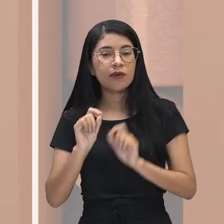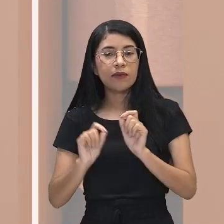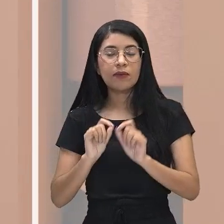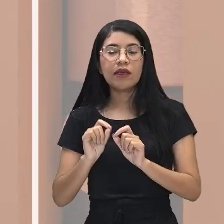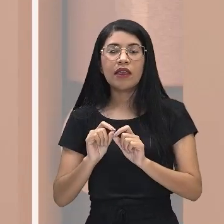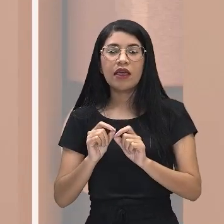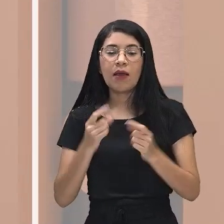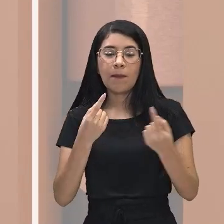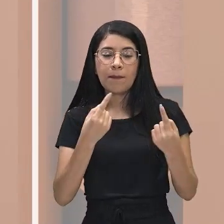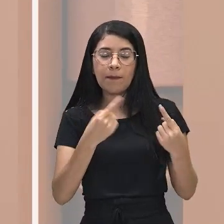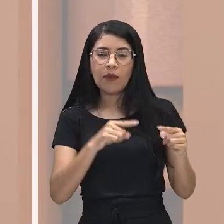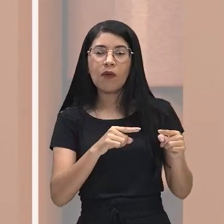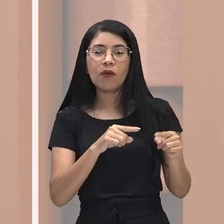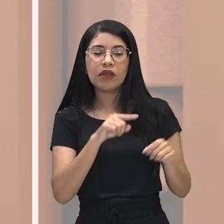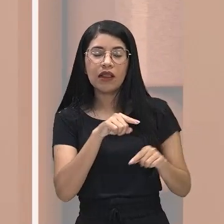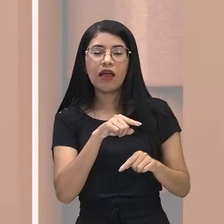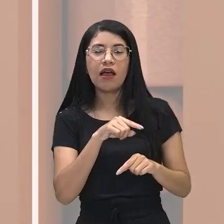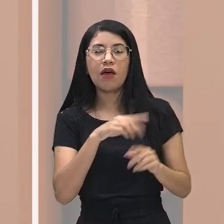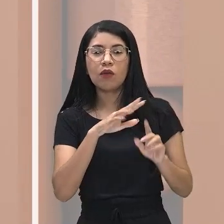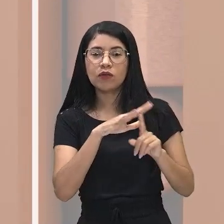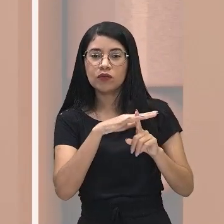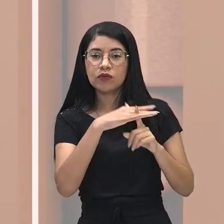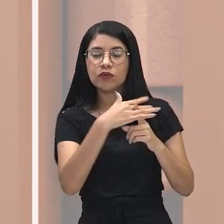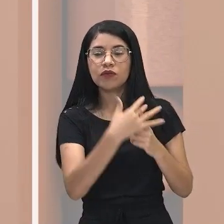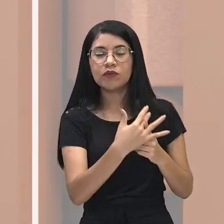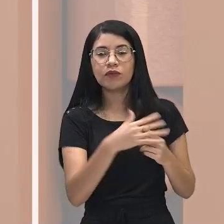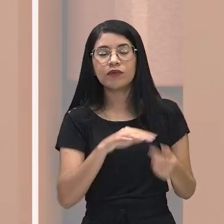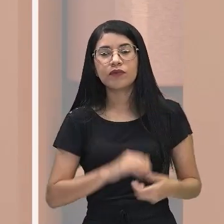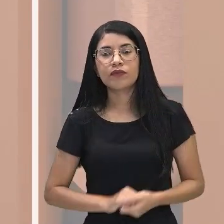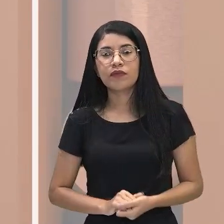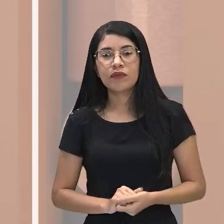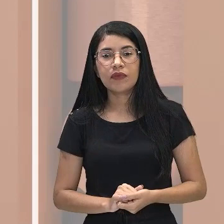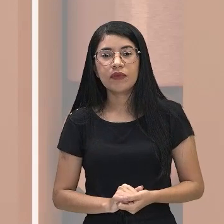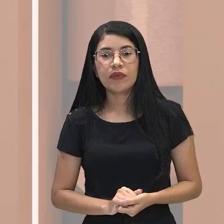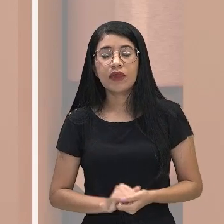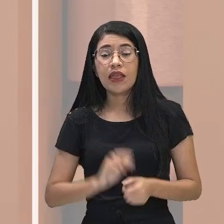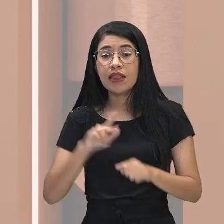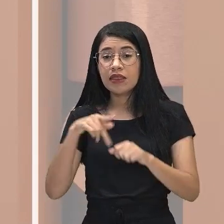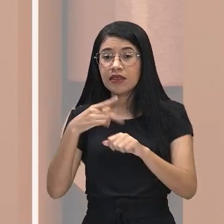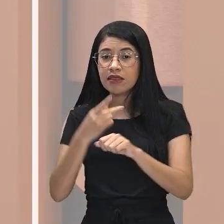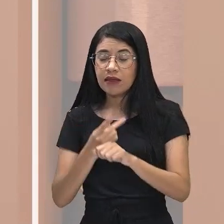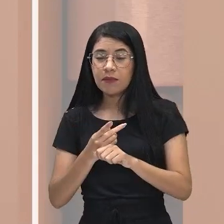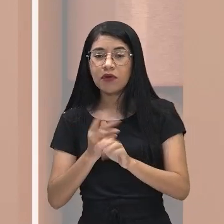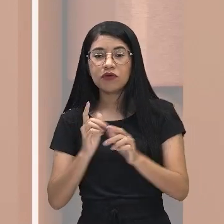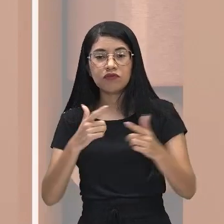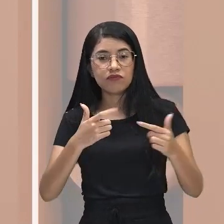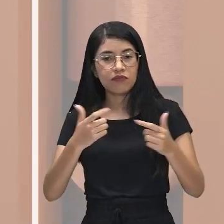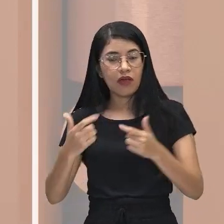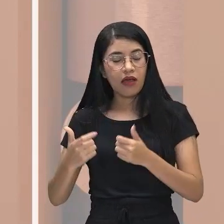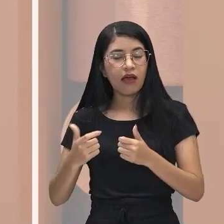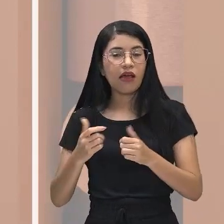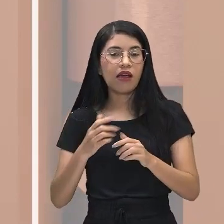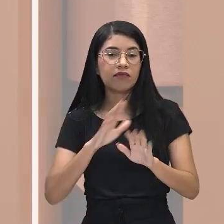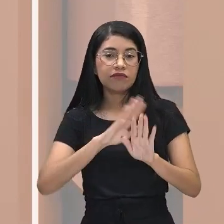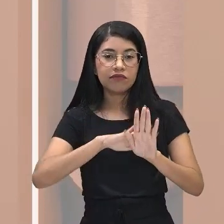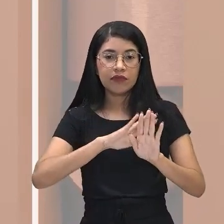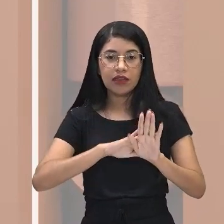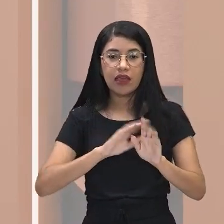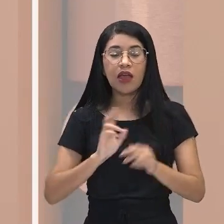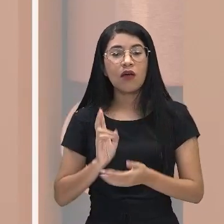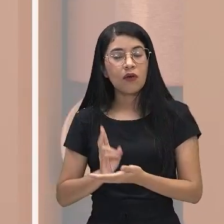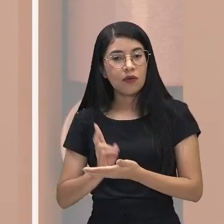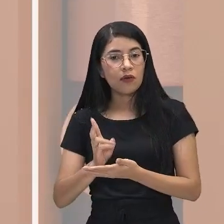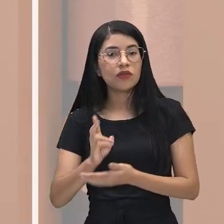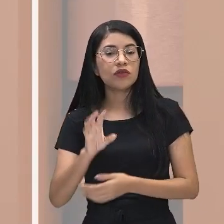justamente lutar contra os soviéticos. Depois que a Guerra Fria acaba, prestem atenção, a OTAN